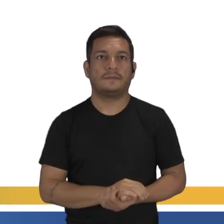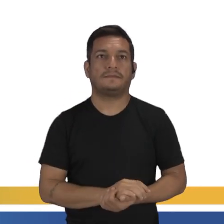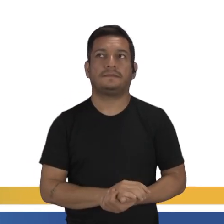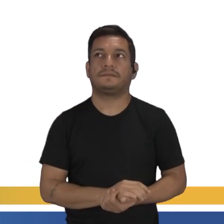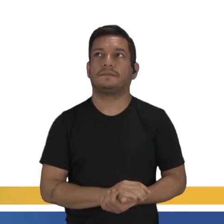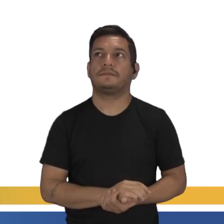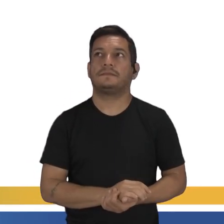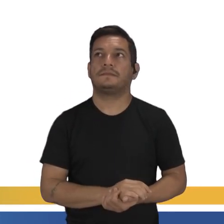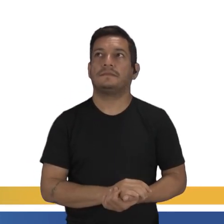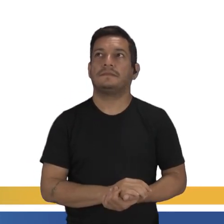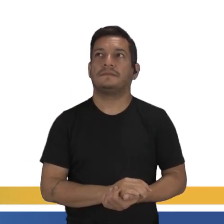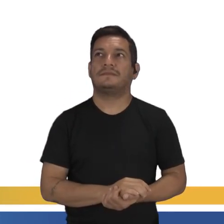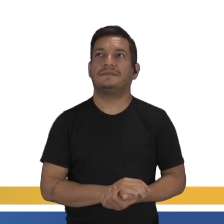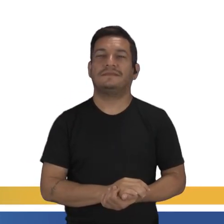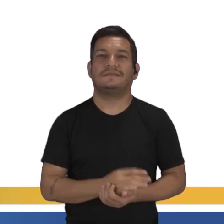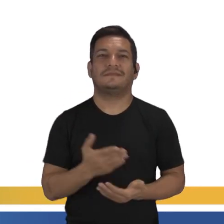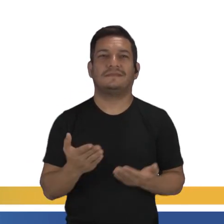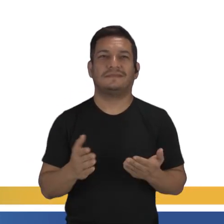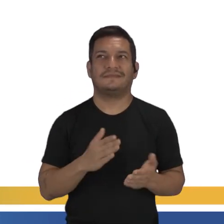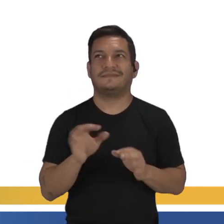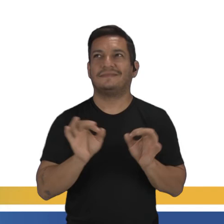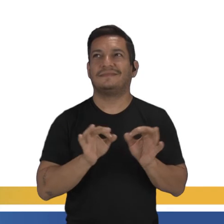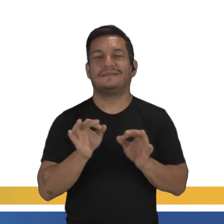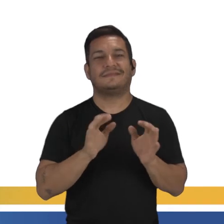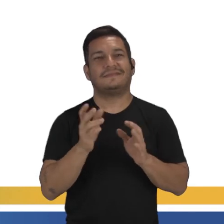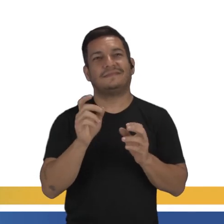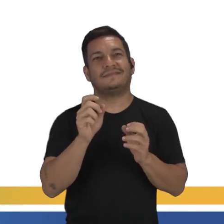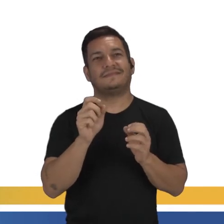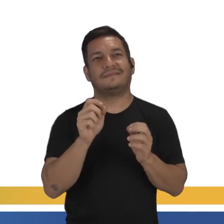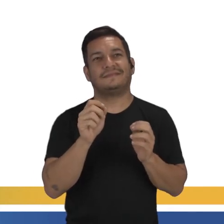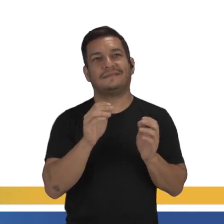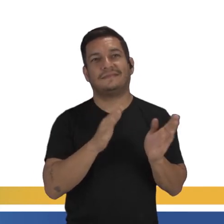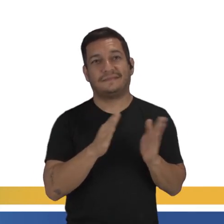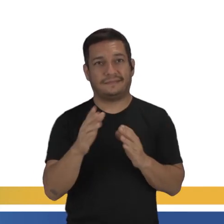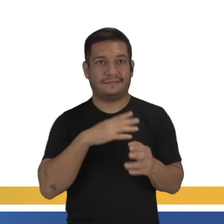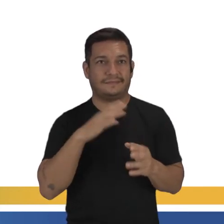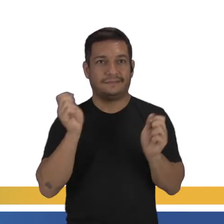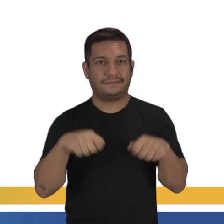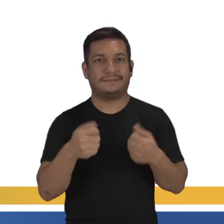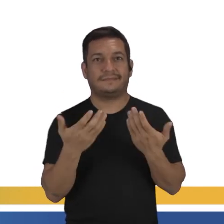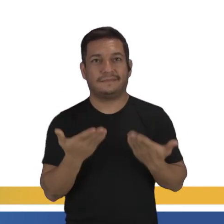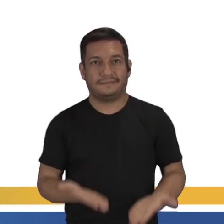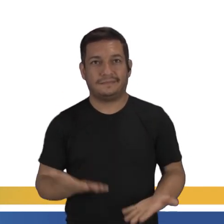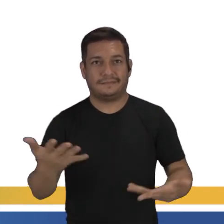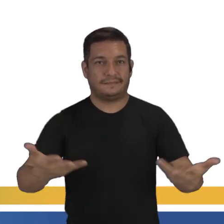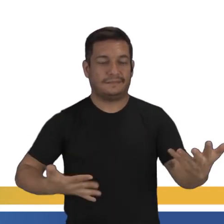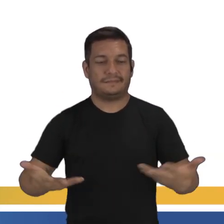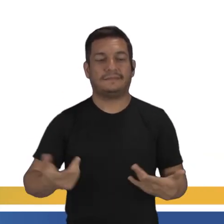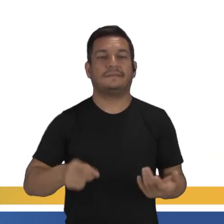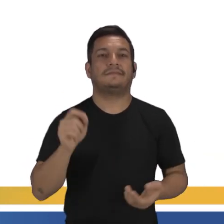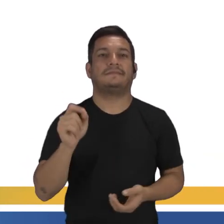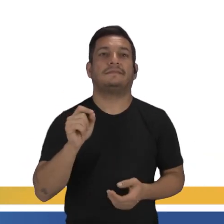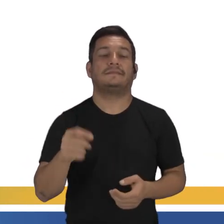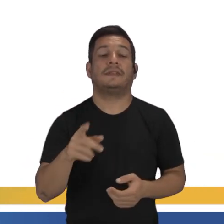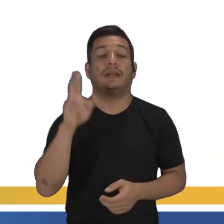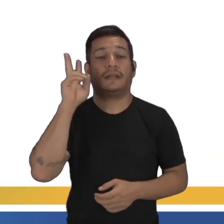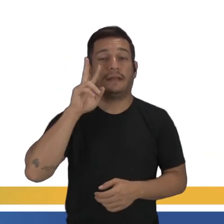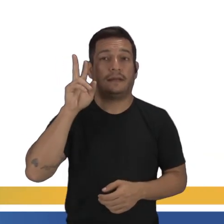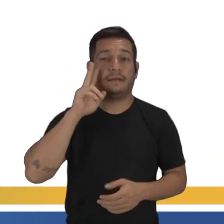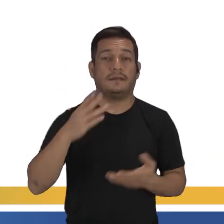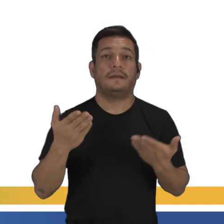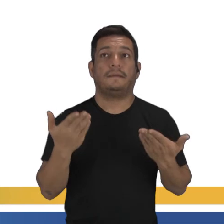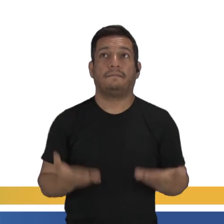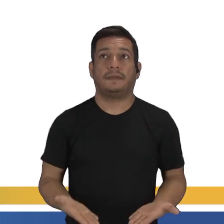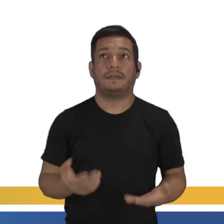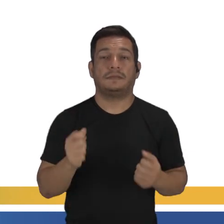A partir desse procedimento, é possível concluir que o peso do caminhão é, lembrando, peso é